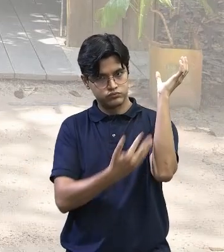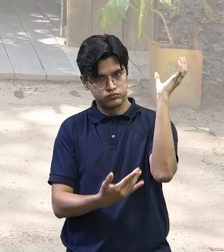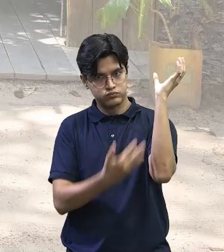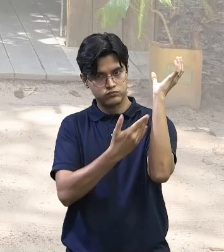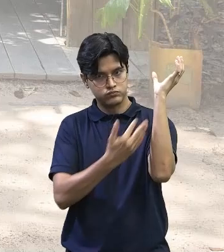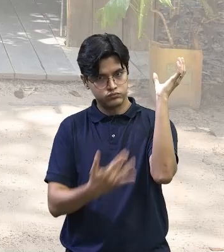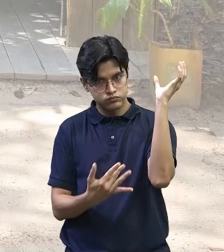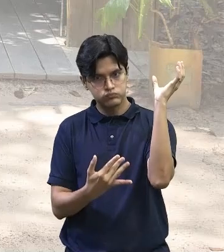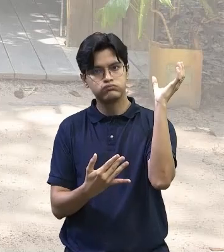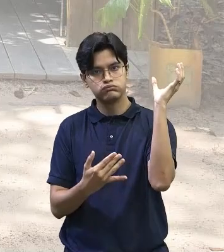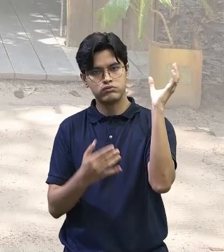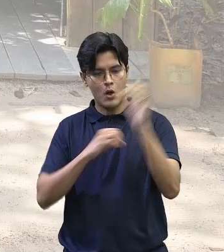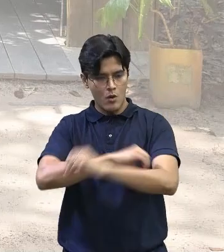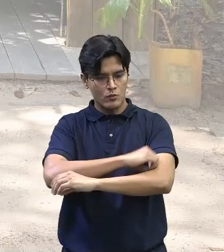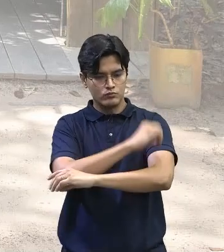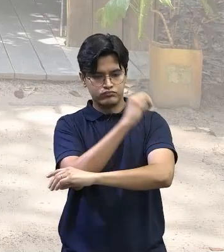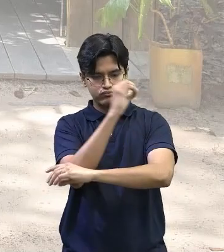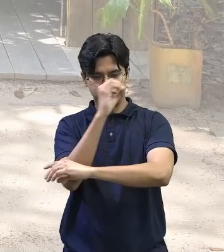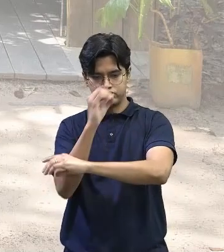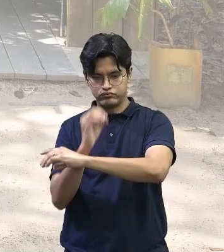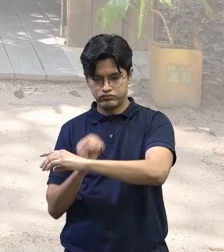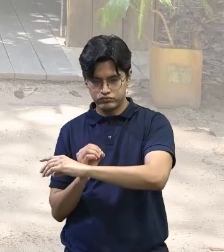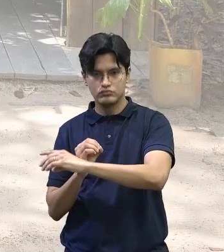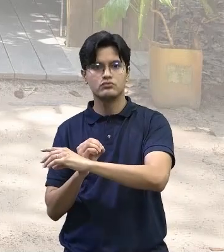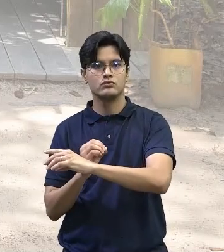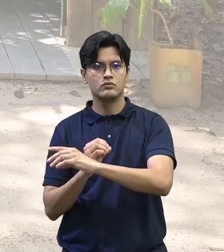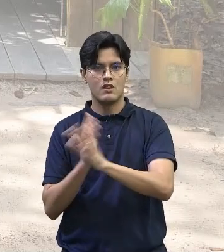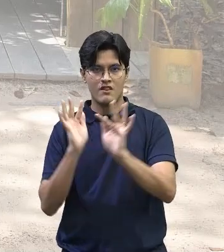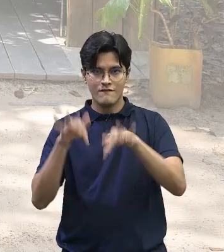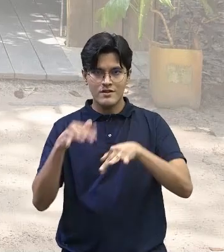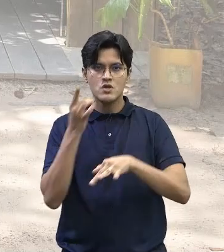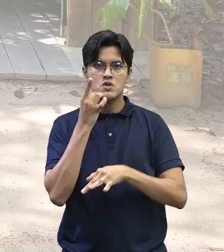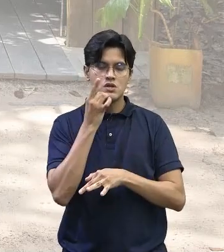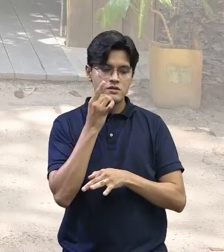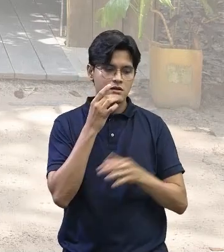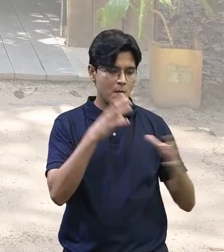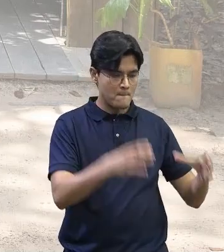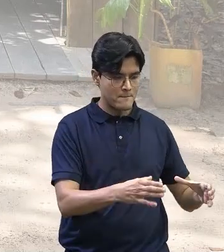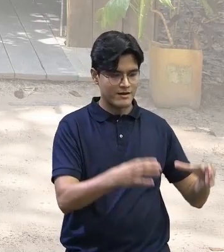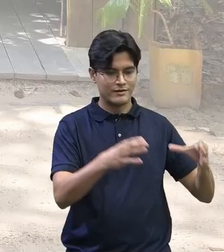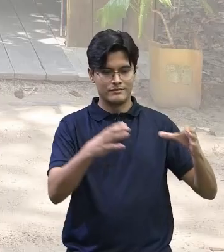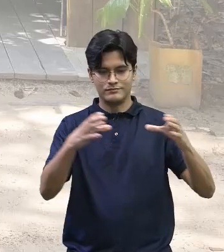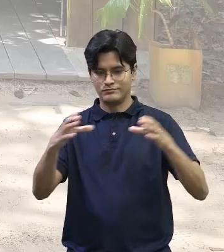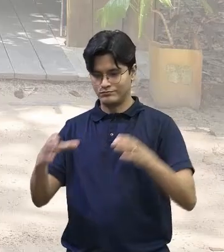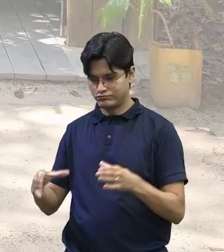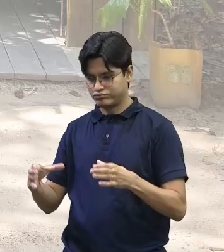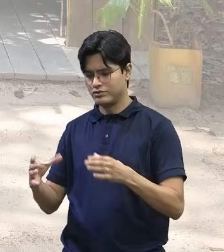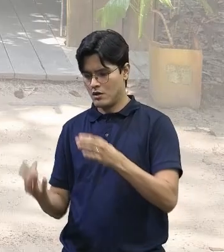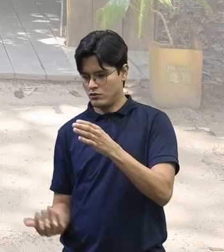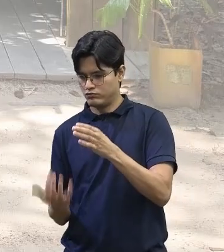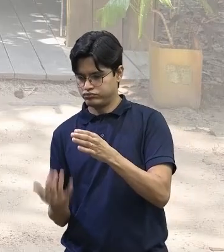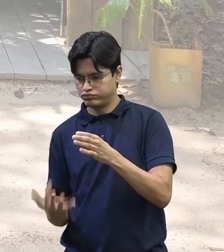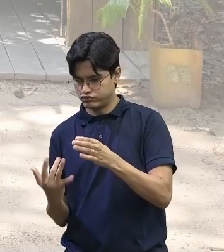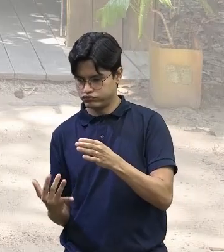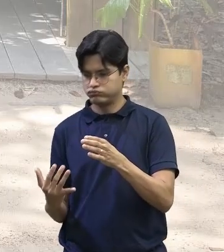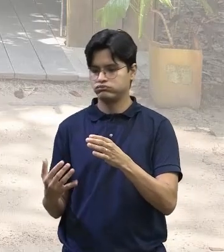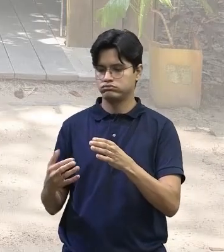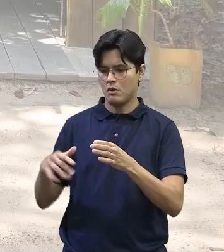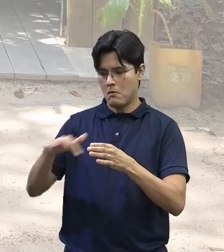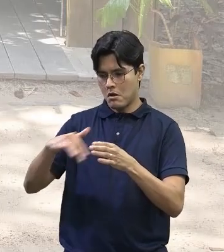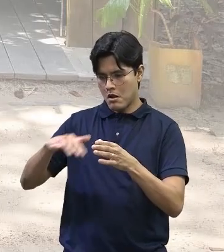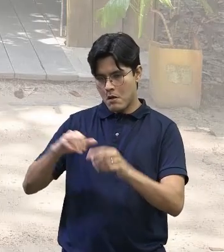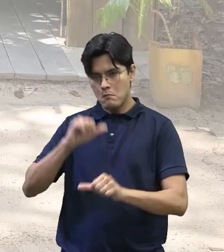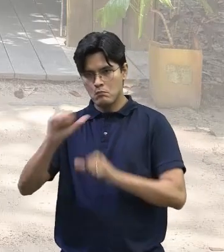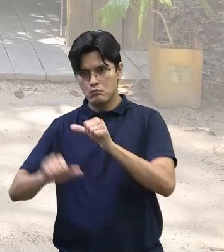ia lá e recolhia aquilo, levava para o barracão e ali cozinhava, fazia ali a defumação, e que virava basicamente